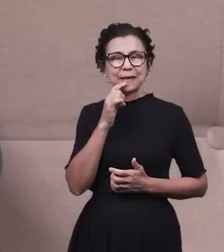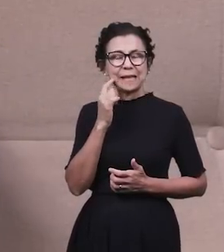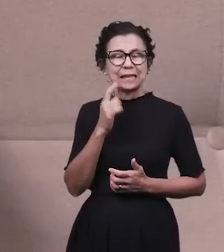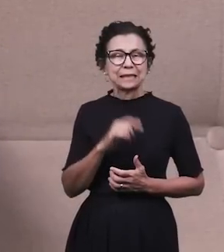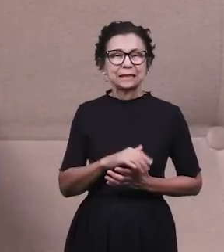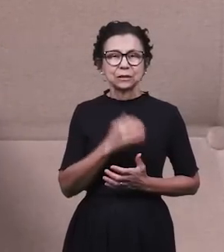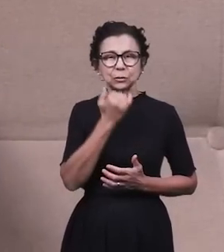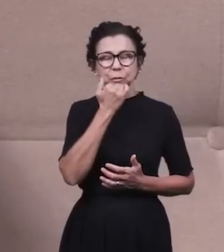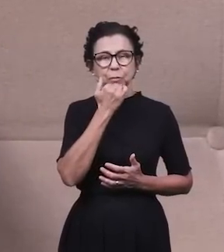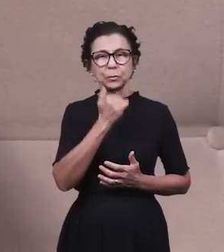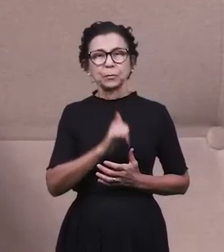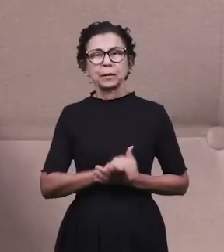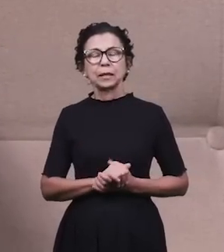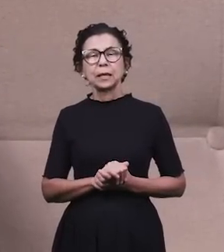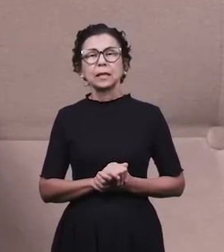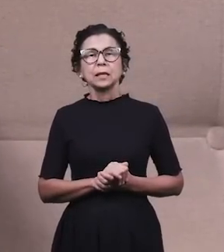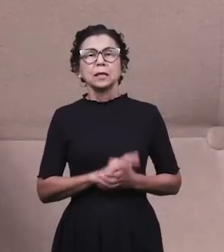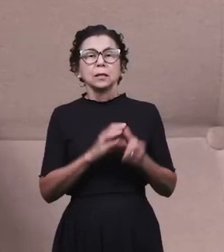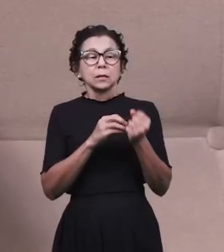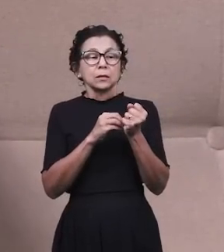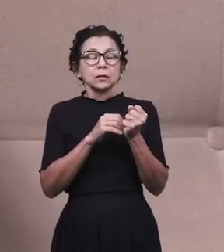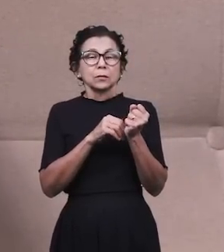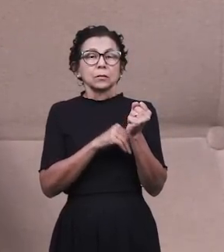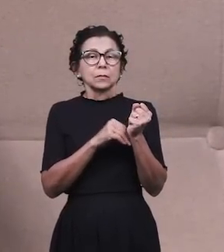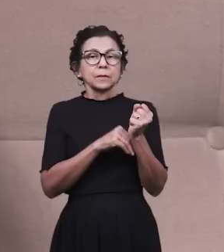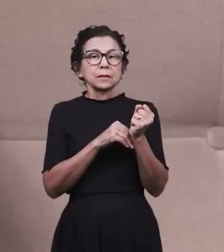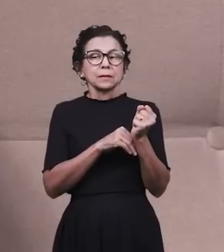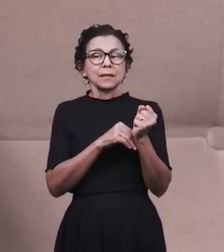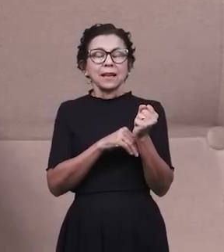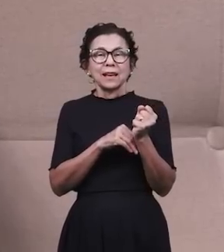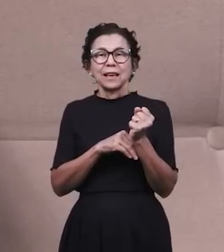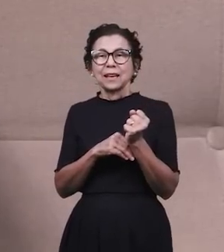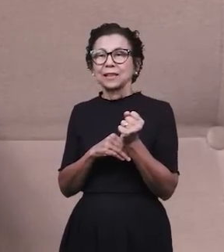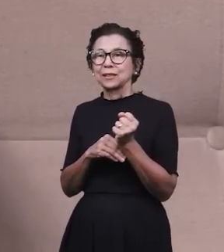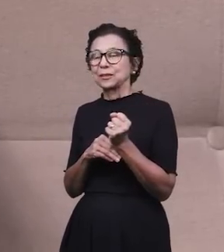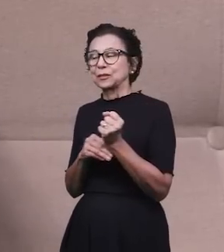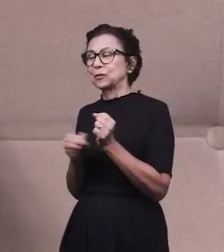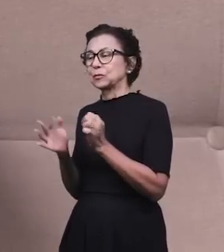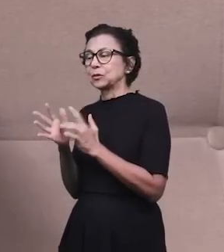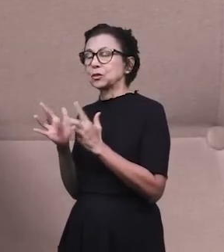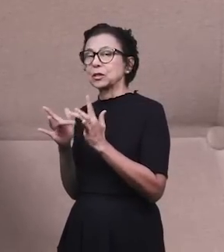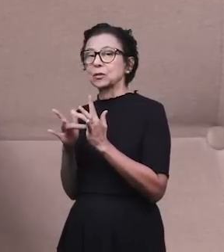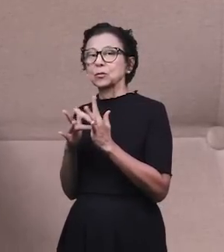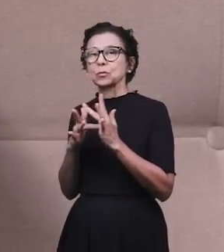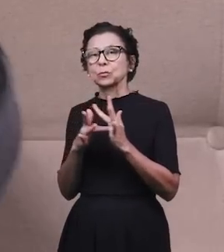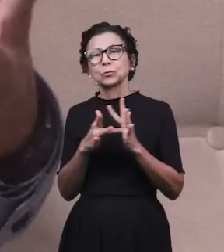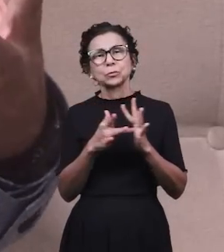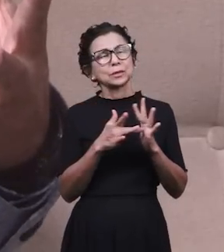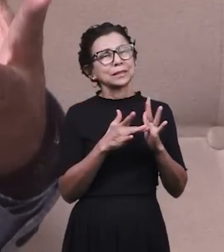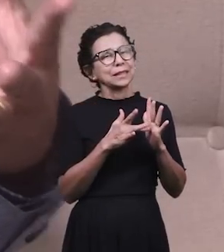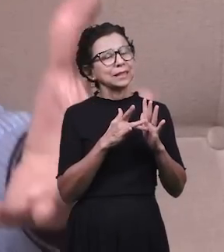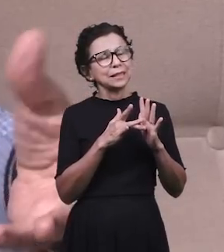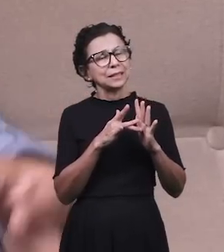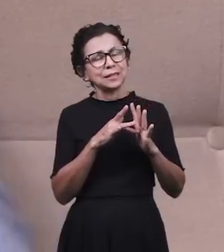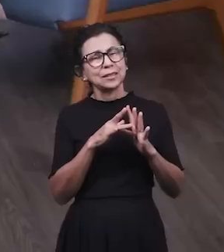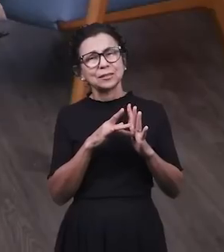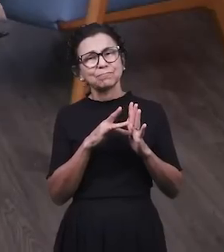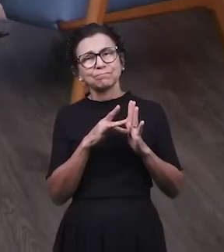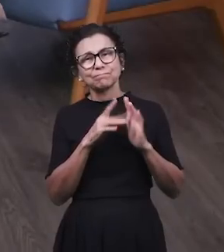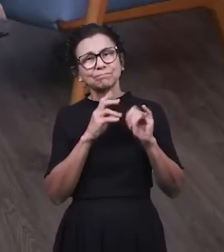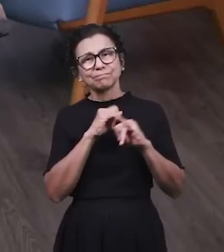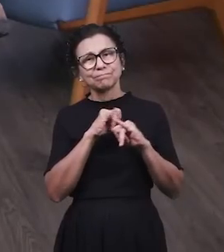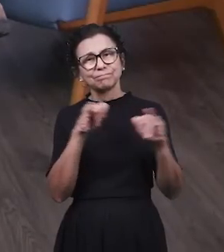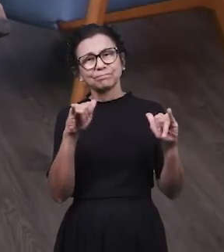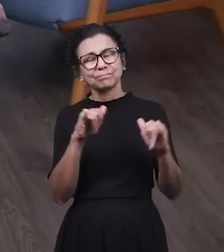escritor, dos mistérios que estavam guardados no coração de Jesus para a igreja, para o corpo. É muito profundo